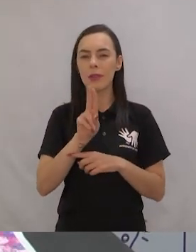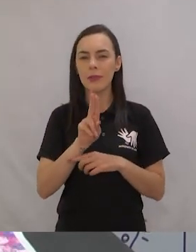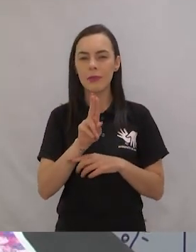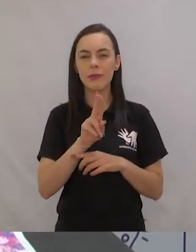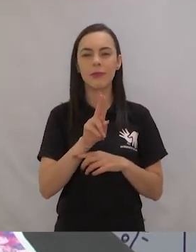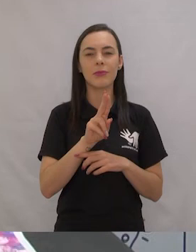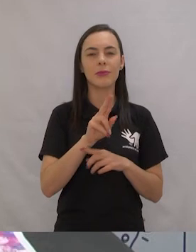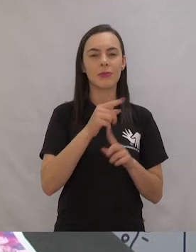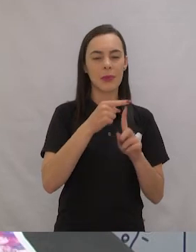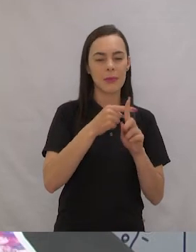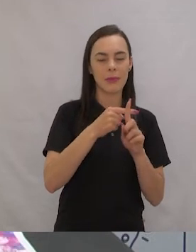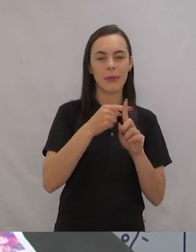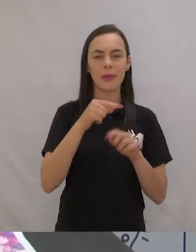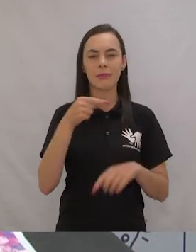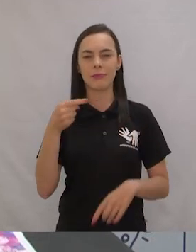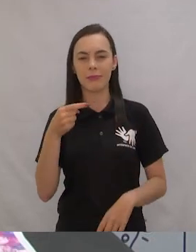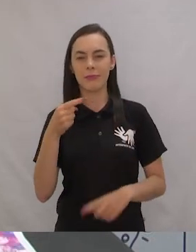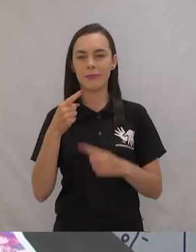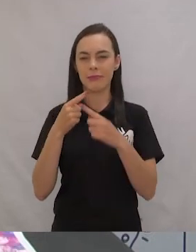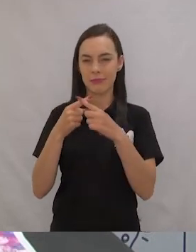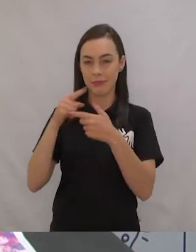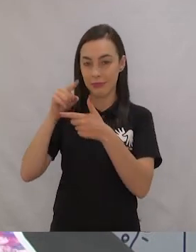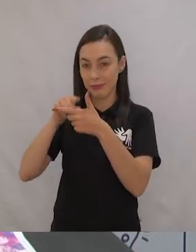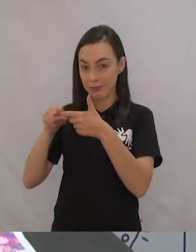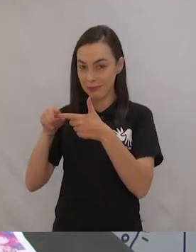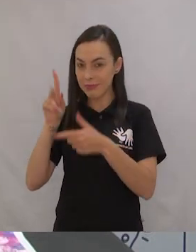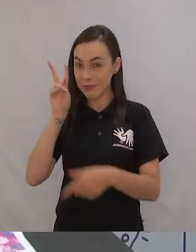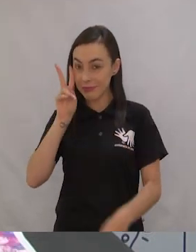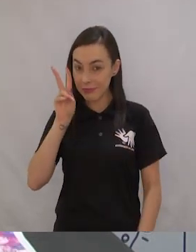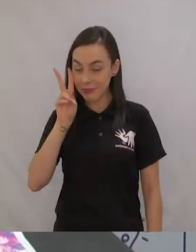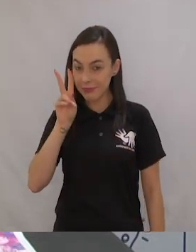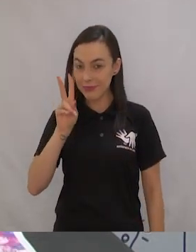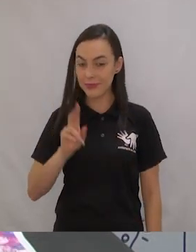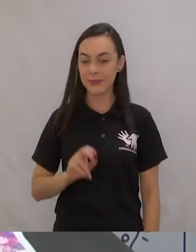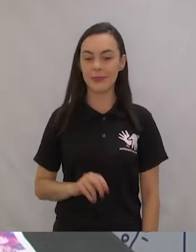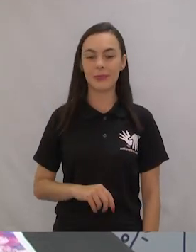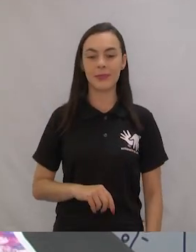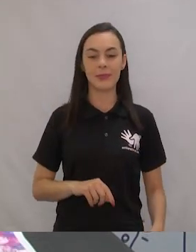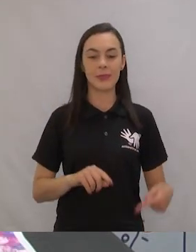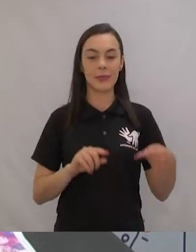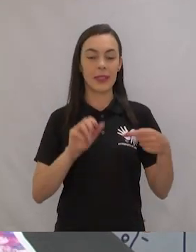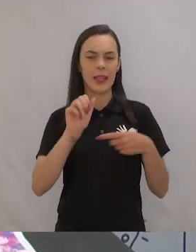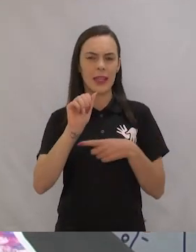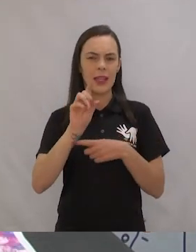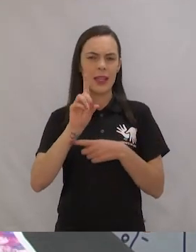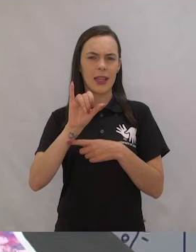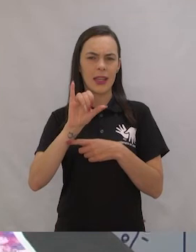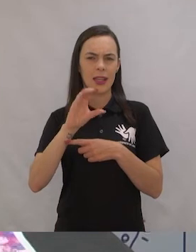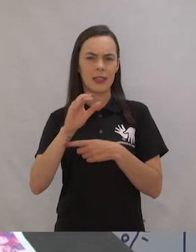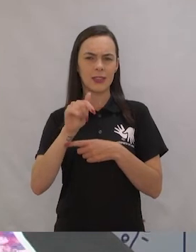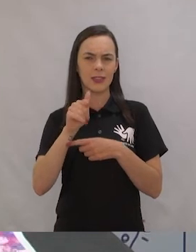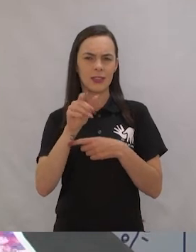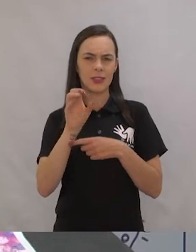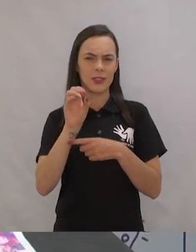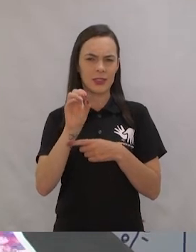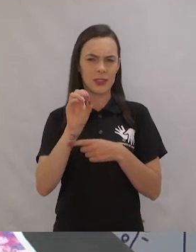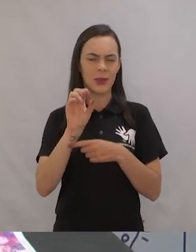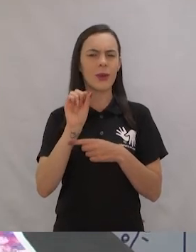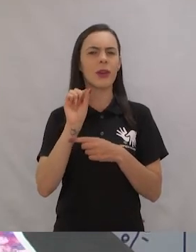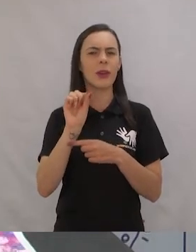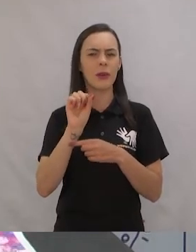da matemática e os seus sinais? Muito bem! Se eu falo da adição, que